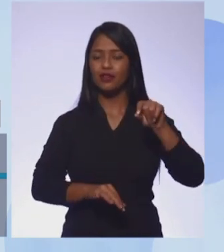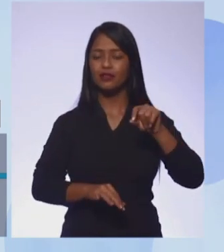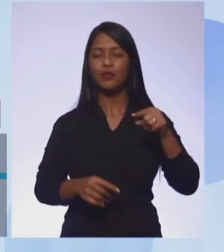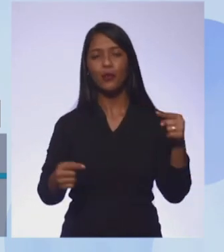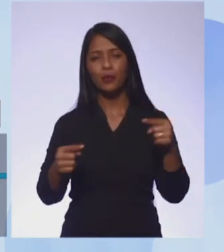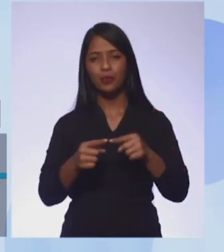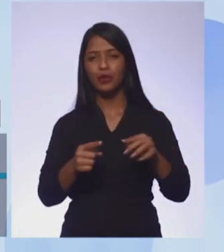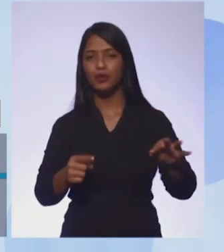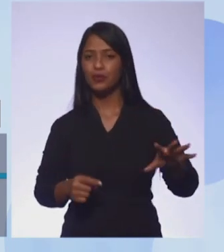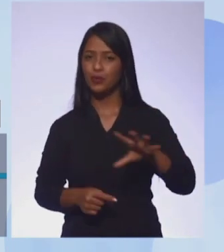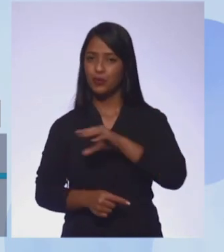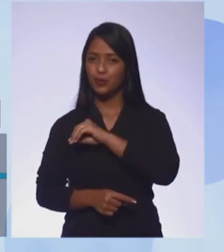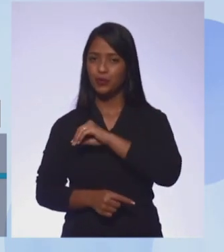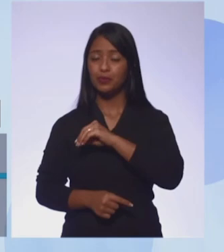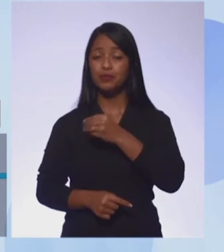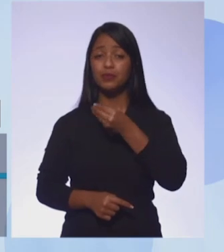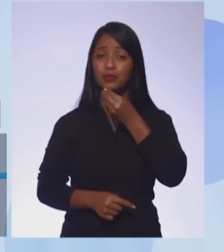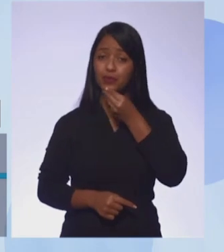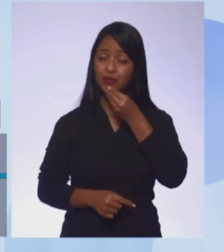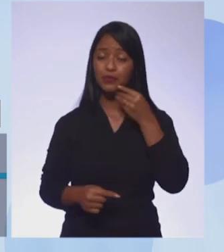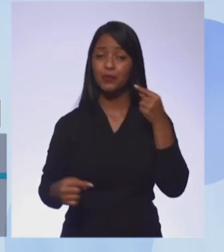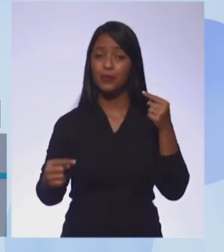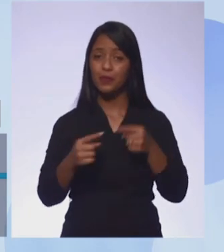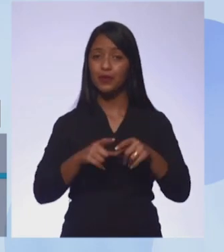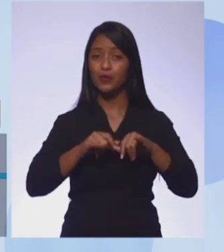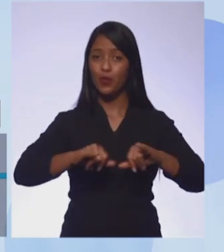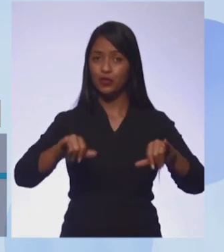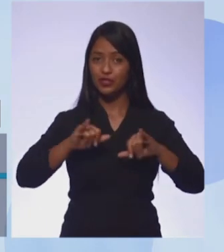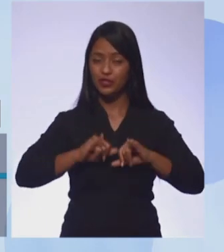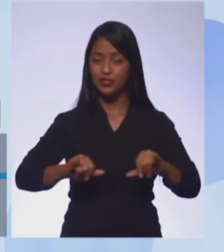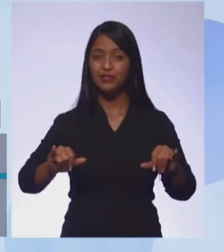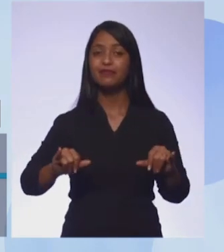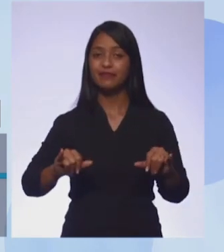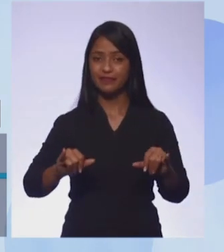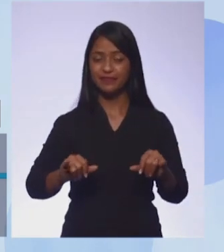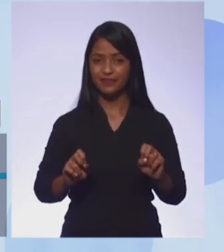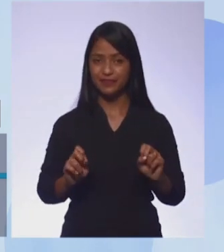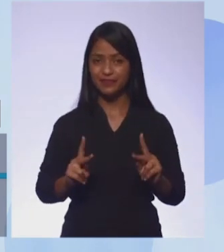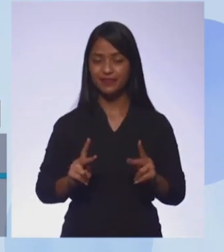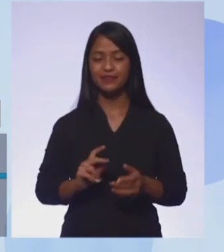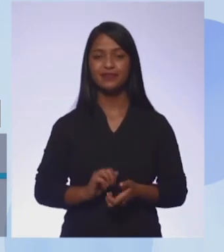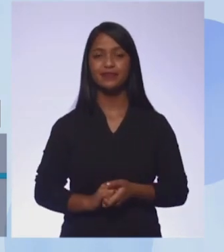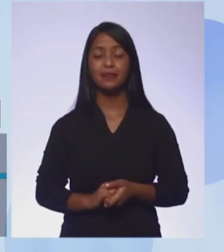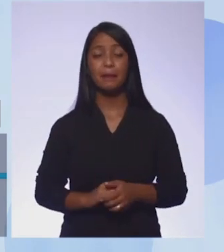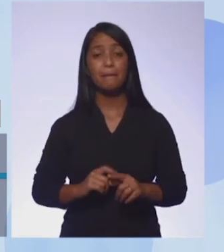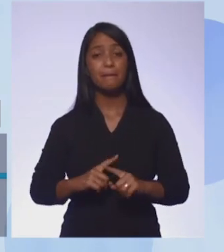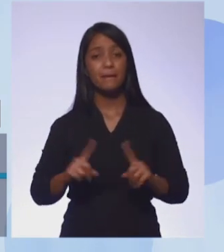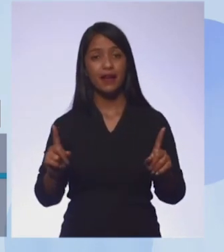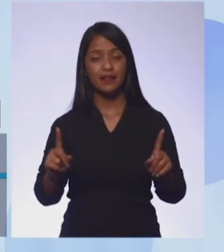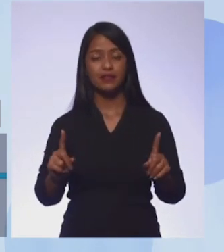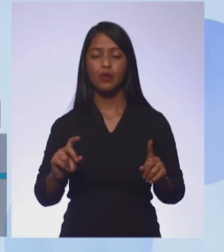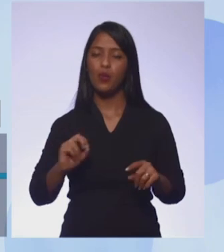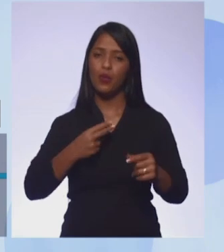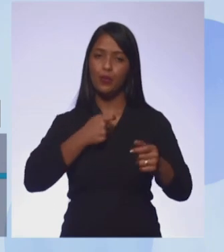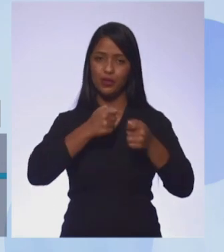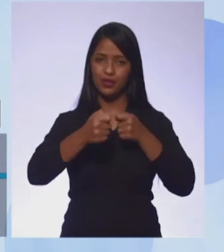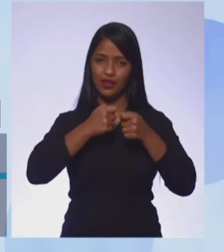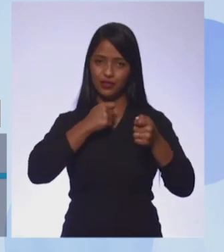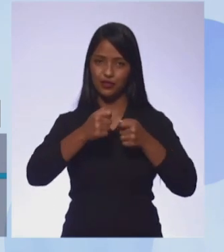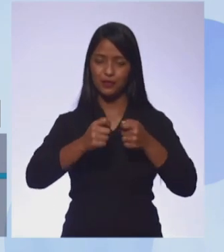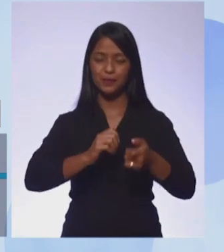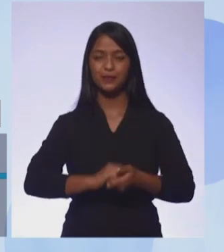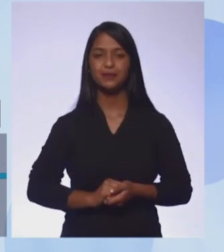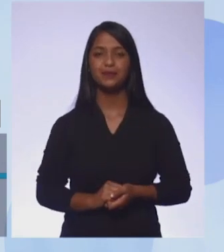também algo referente a uma notícia, né? Montando aí uma notícia. Ou uma reportagem.